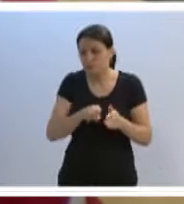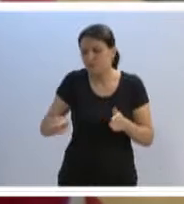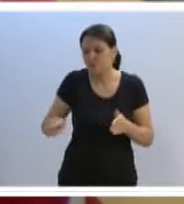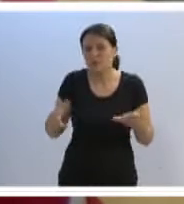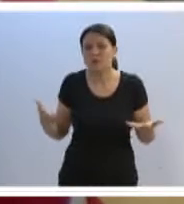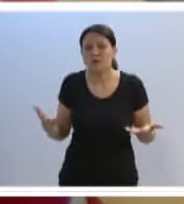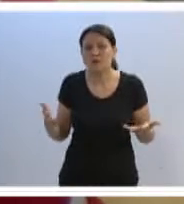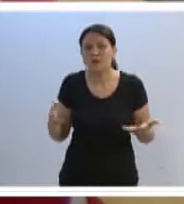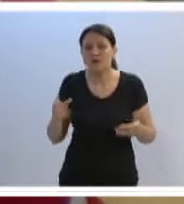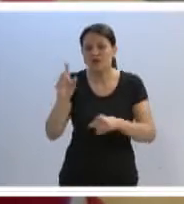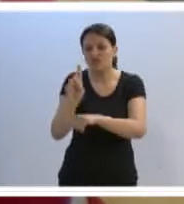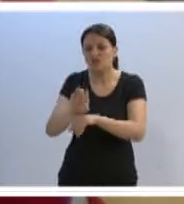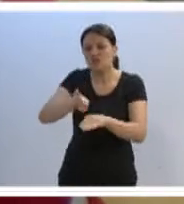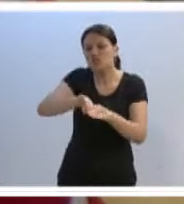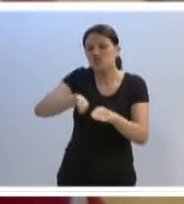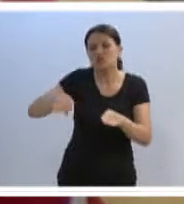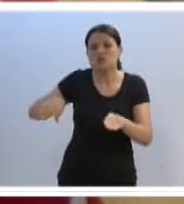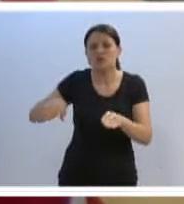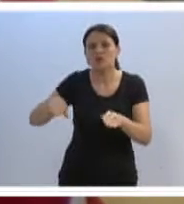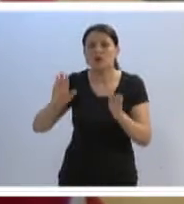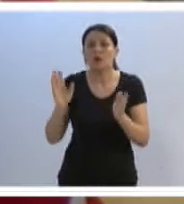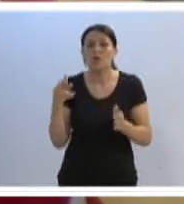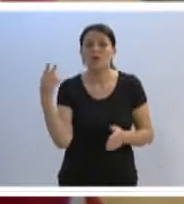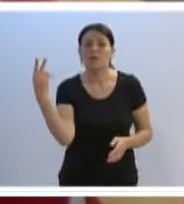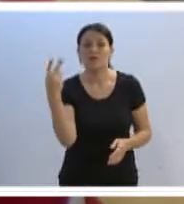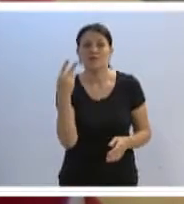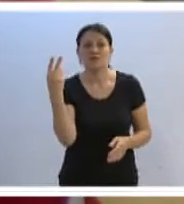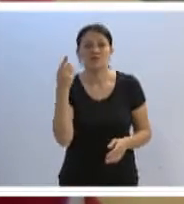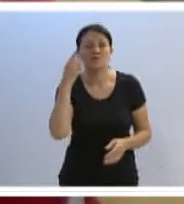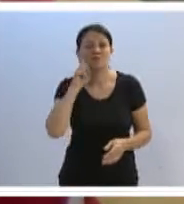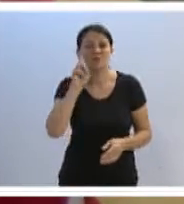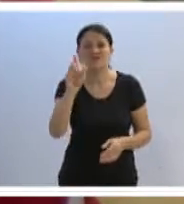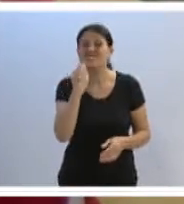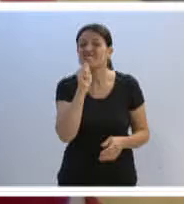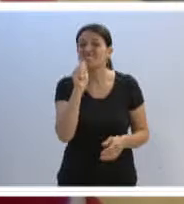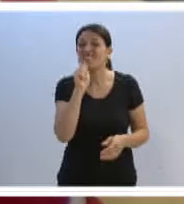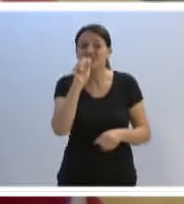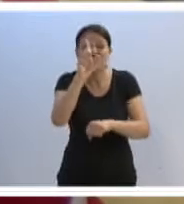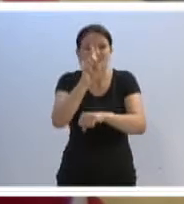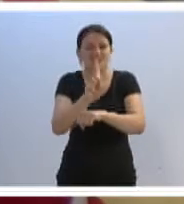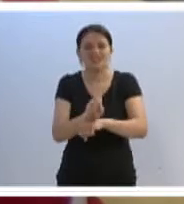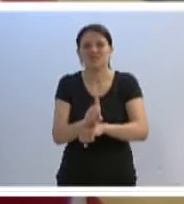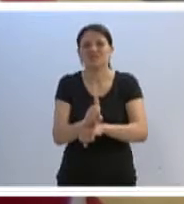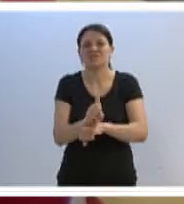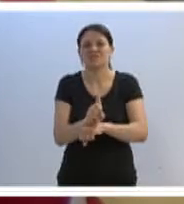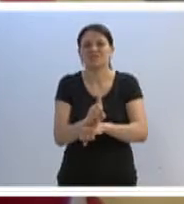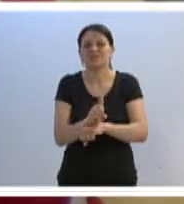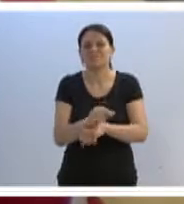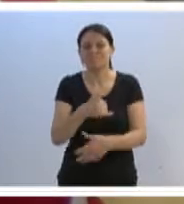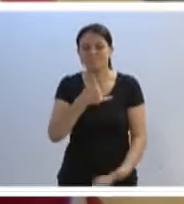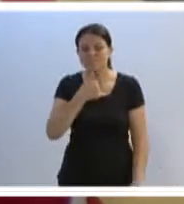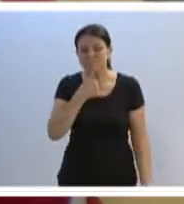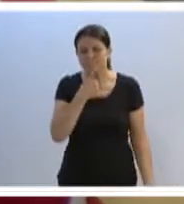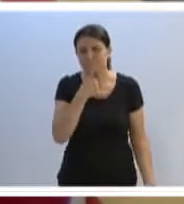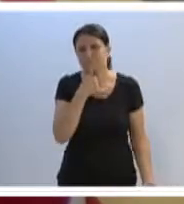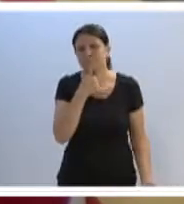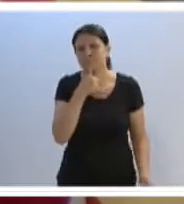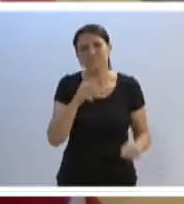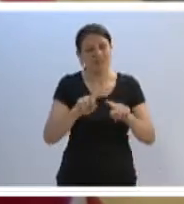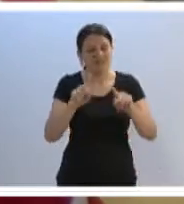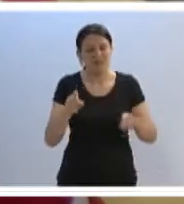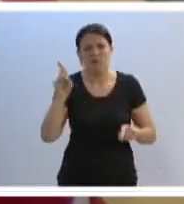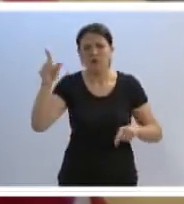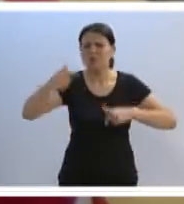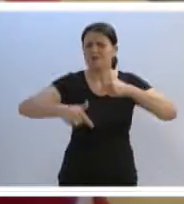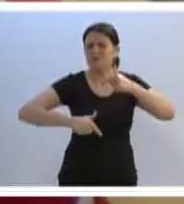lugar. 22 dias sem alguém na direção. Isso é triste, os funcionários de carreira lá tentando dar o seu